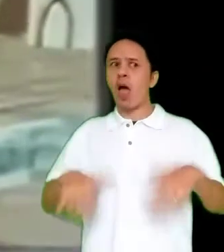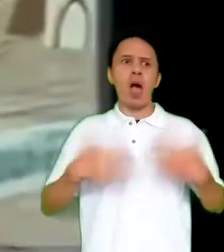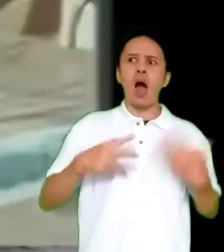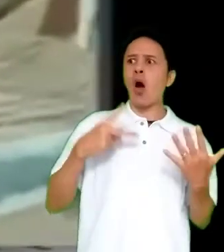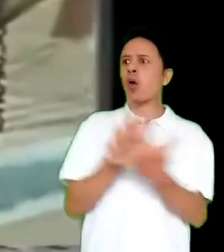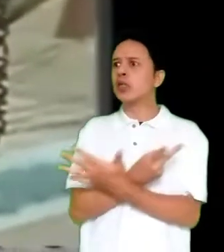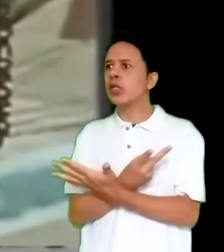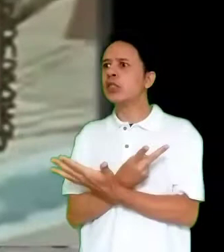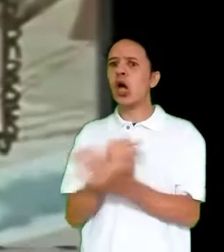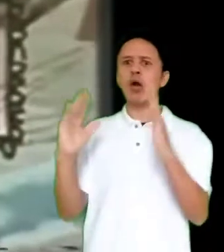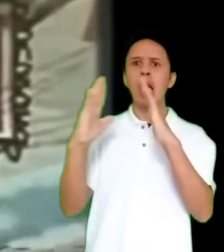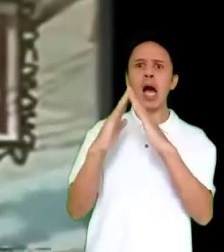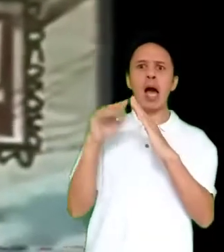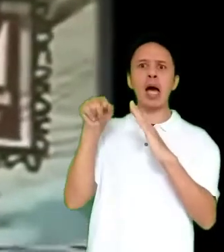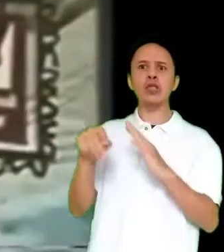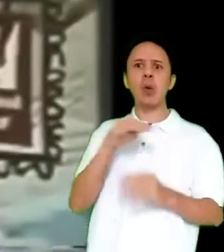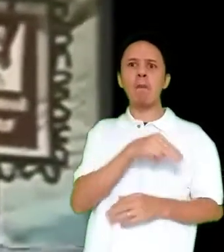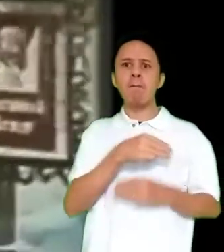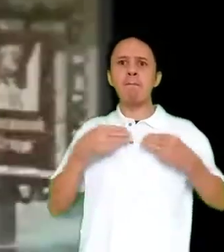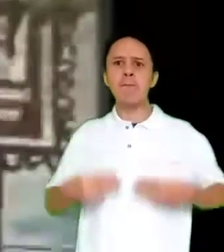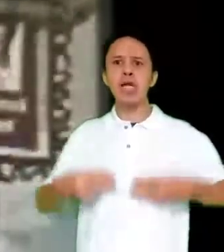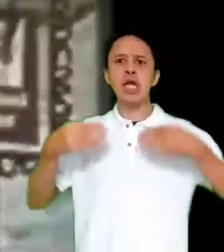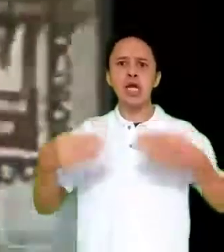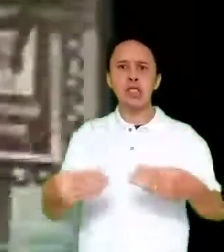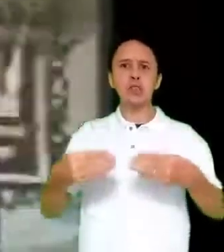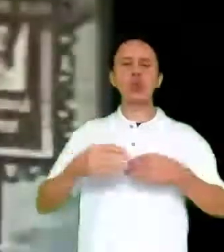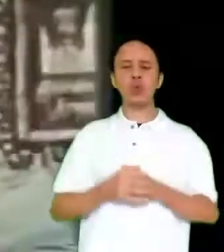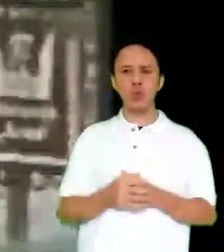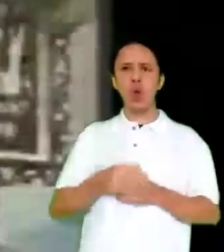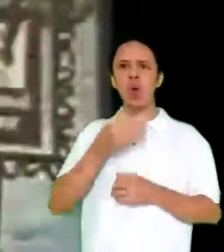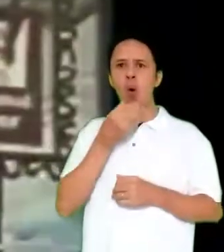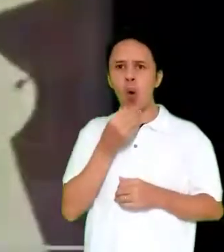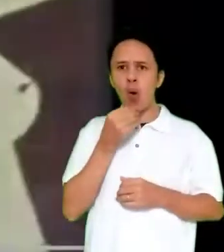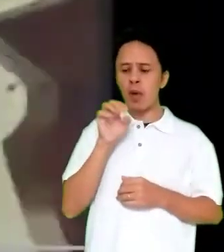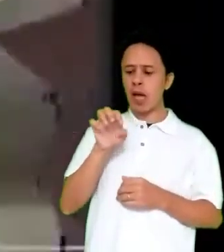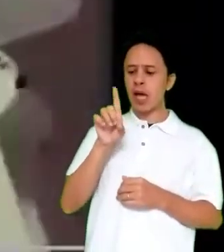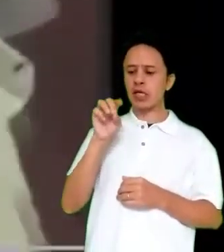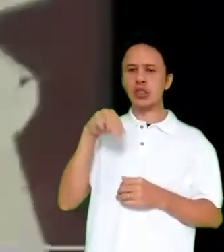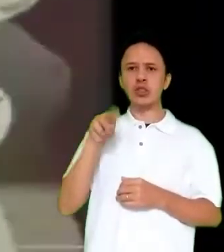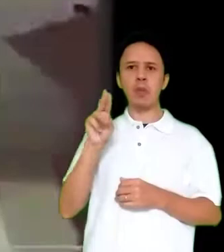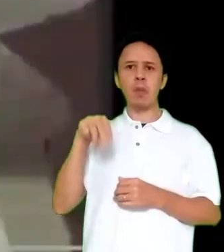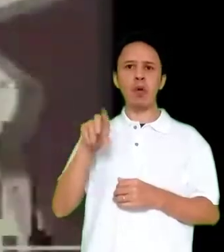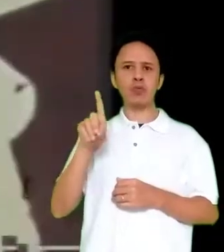estava inquieta em virtude do que acontecia na casa do ministro da aldeia, o reverendo Edmund Cartwright.